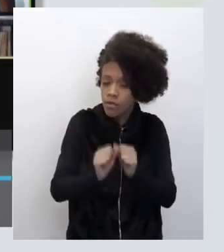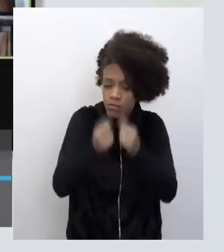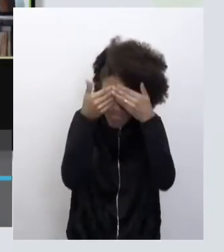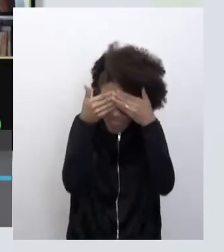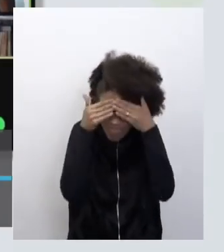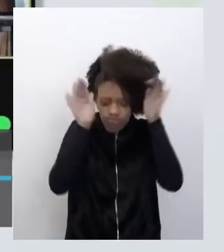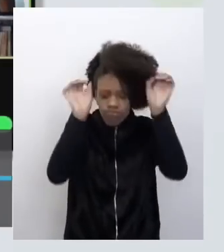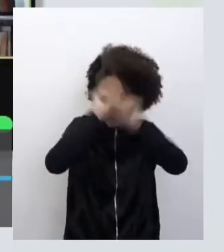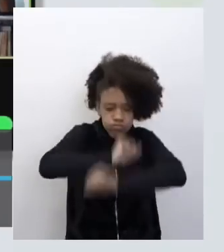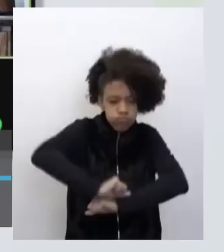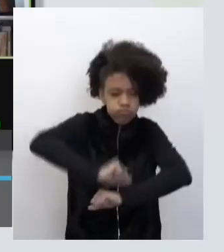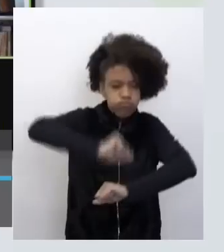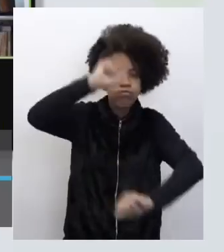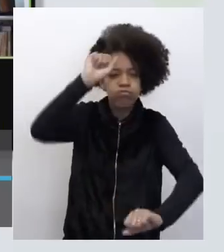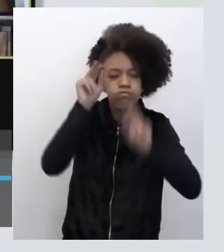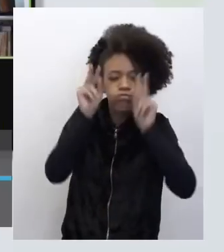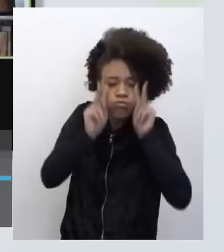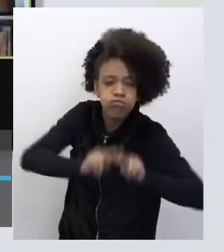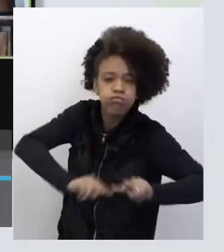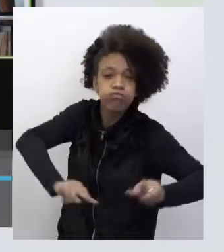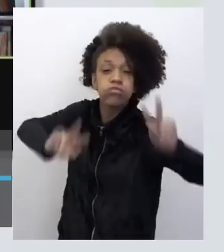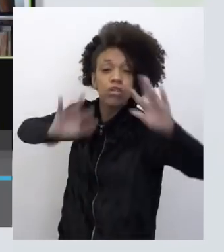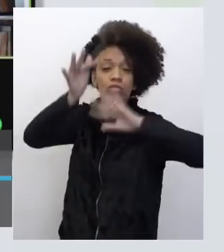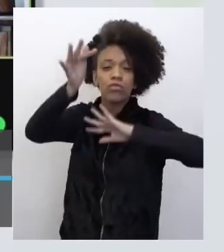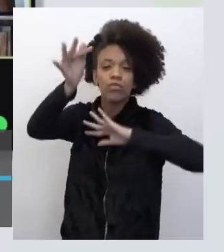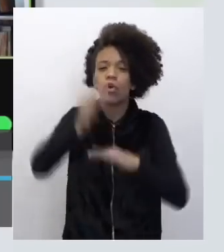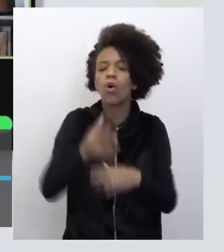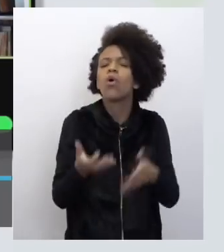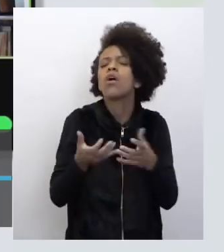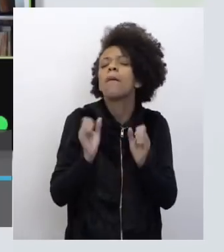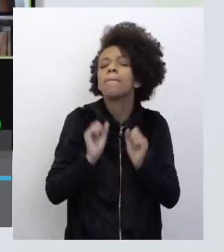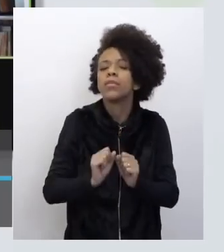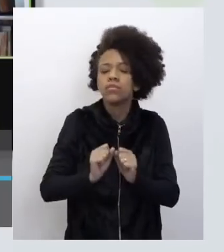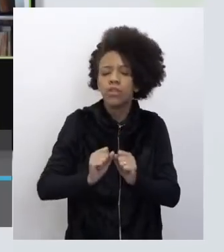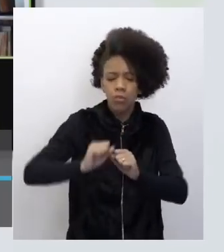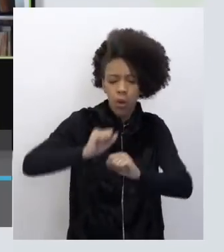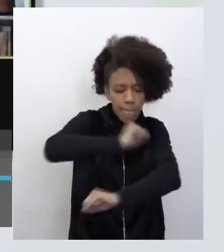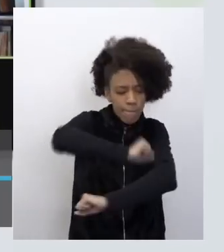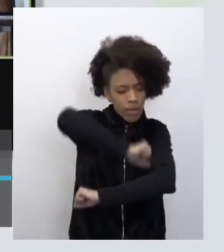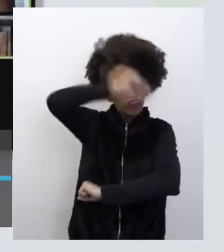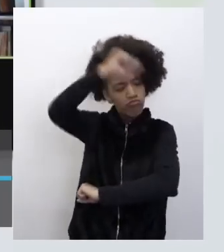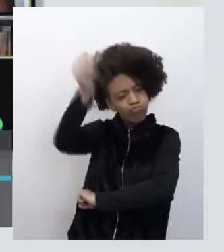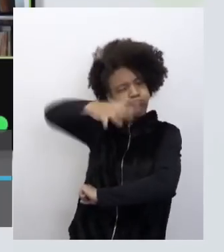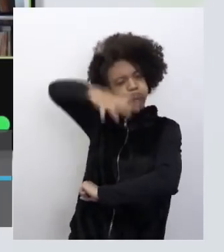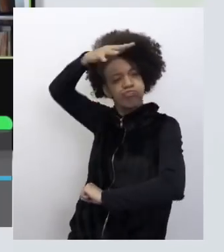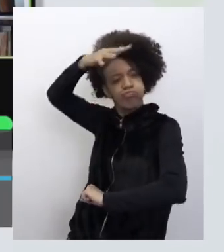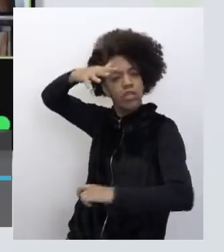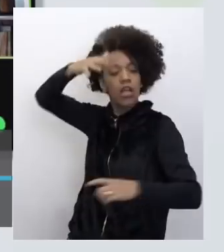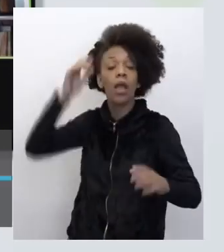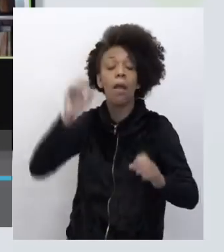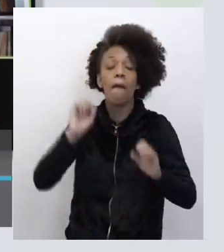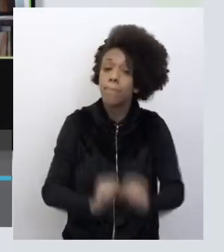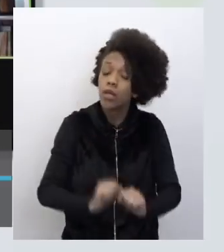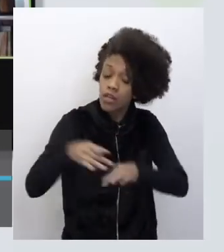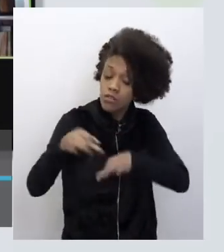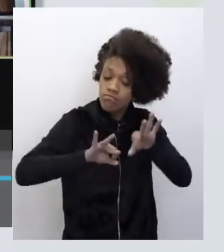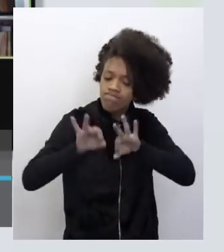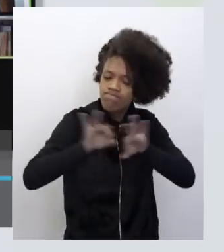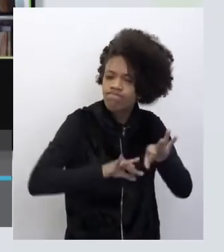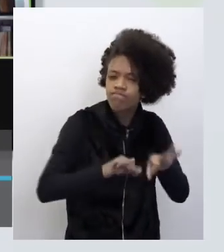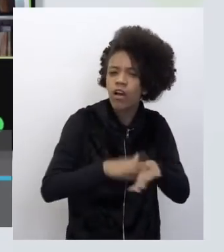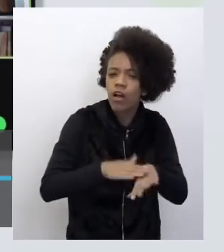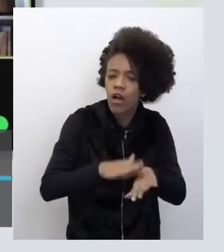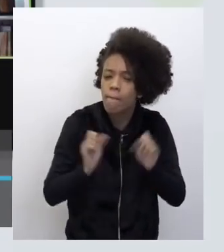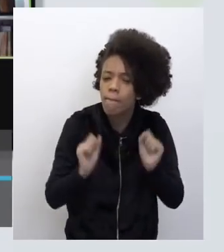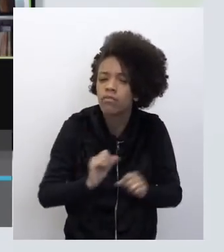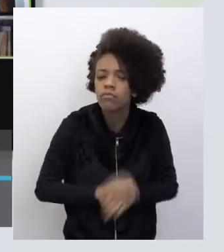lá fora, né, o que você vê através da sua janela, se a sua janela fosse mágica e pudesse também construir coisas, o que você gostaria de